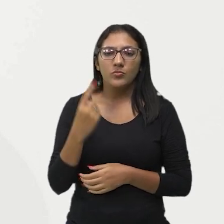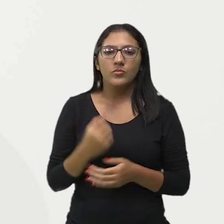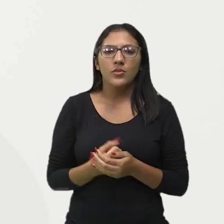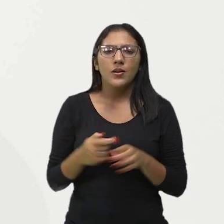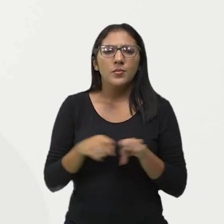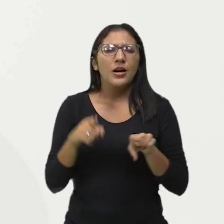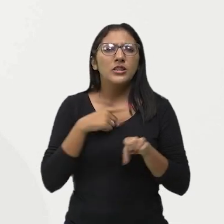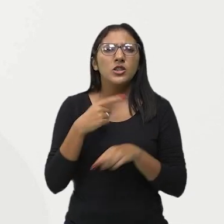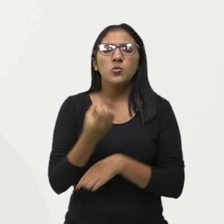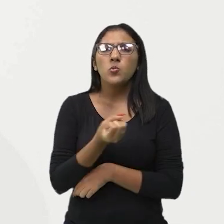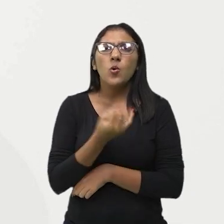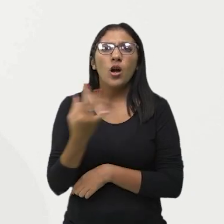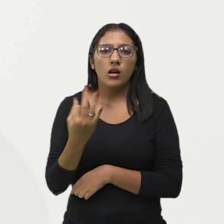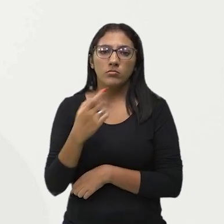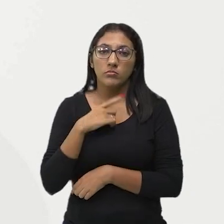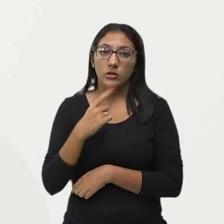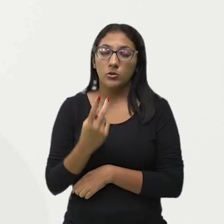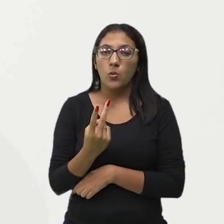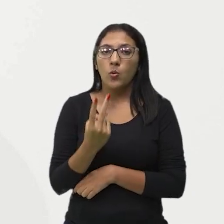É só colocar a letra R, tá bom?